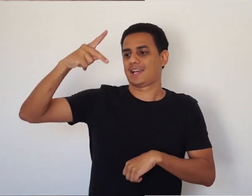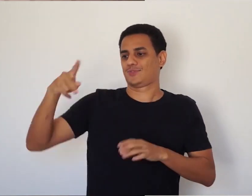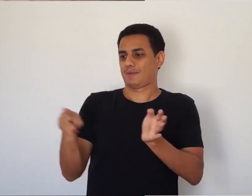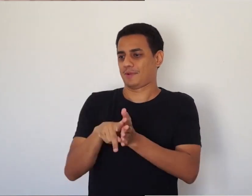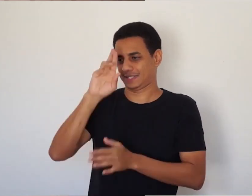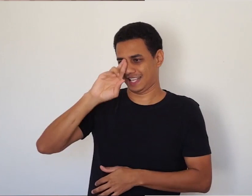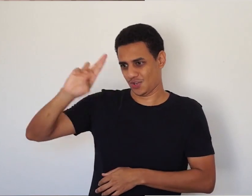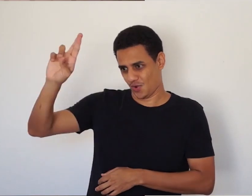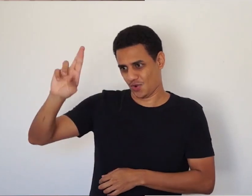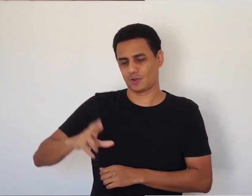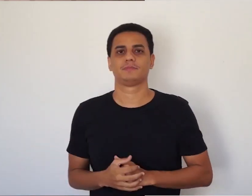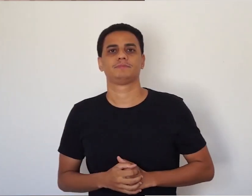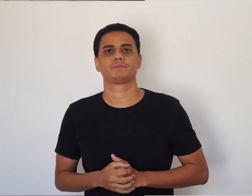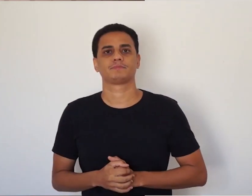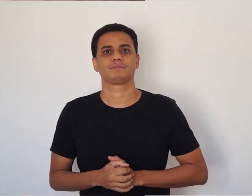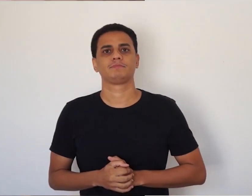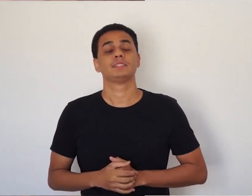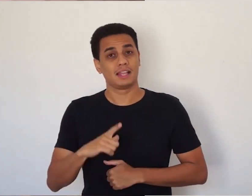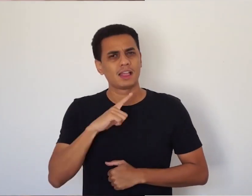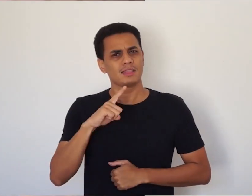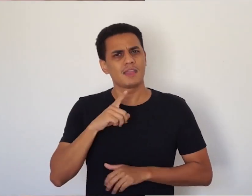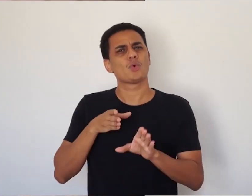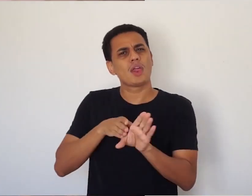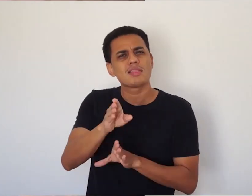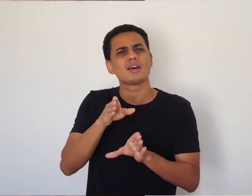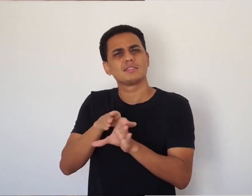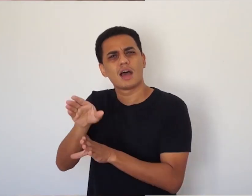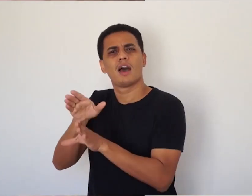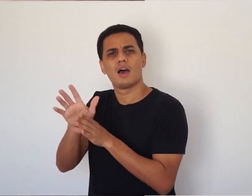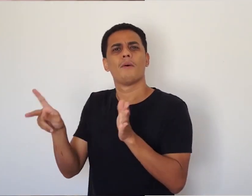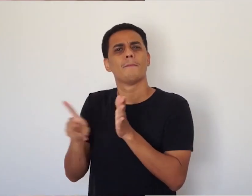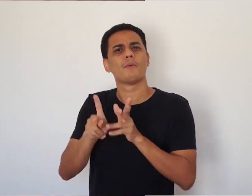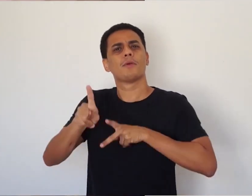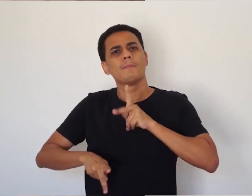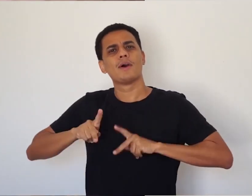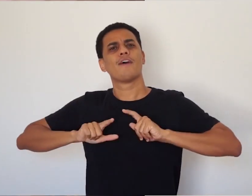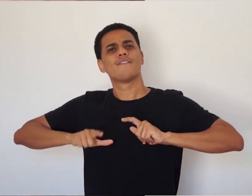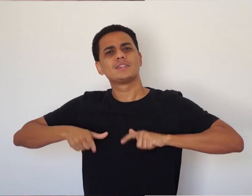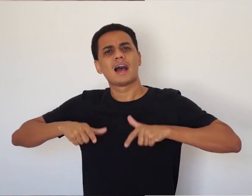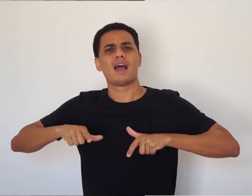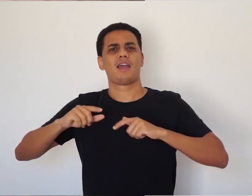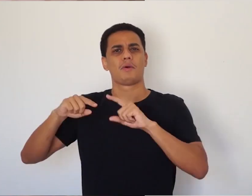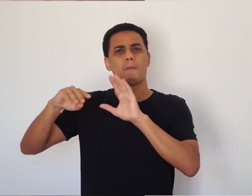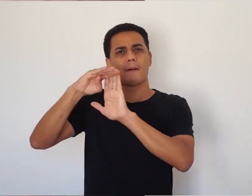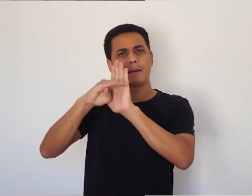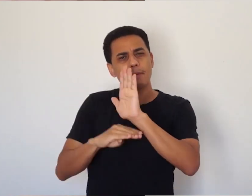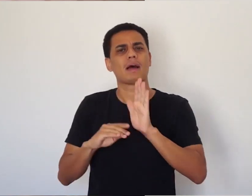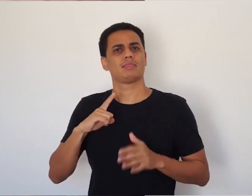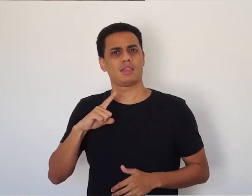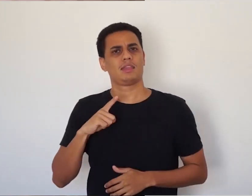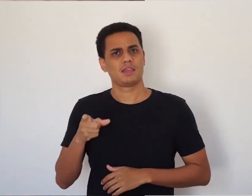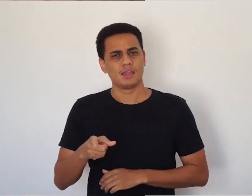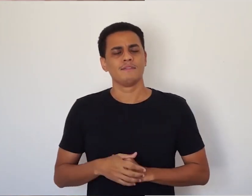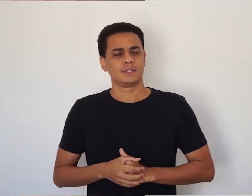é a Páscoa do Senhor. Uma série de orientações foram dadas aqui por Deus à nação de Israel no meio de todas